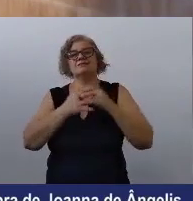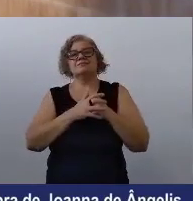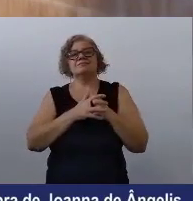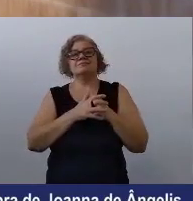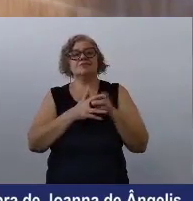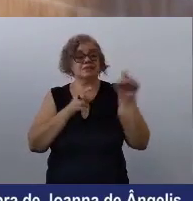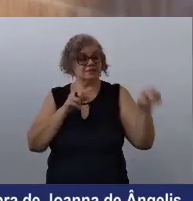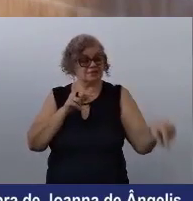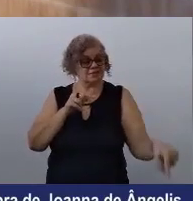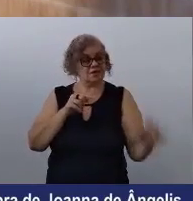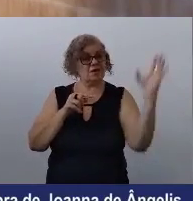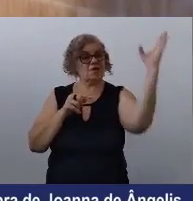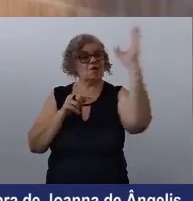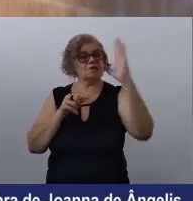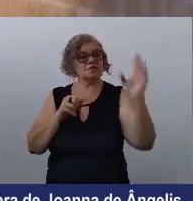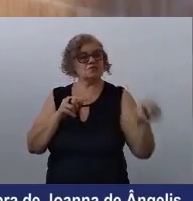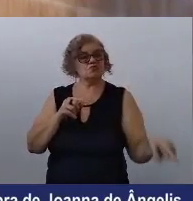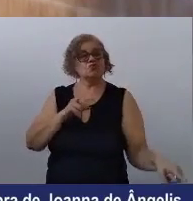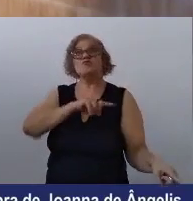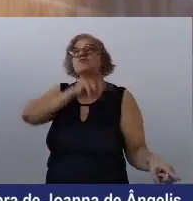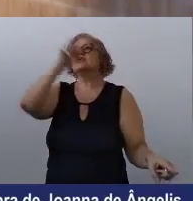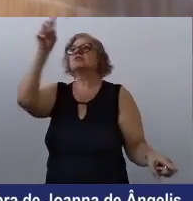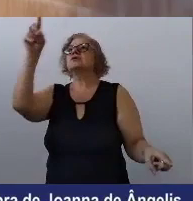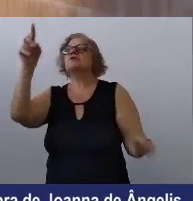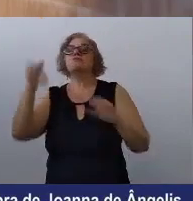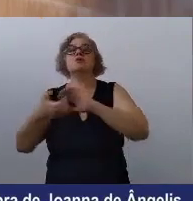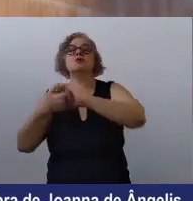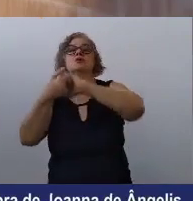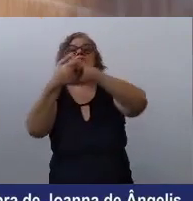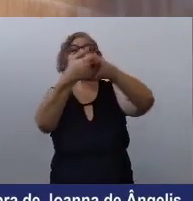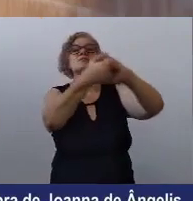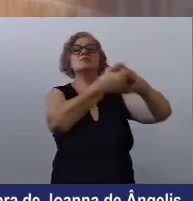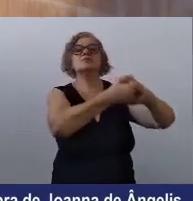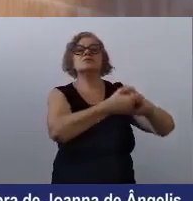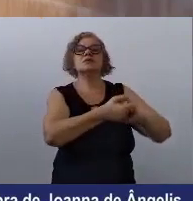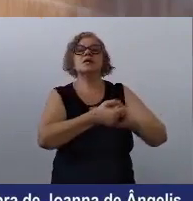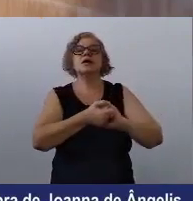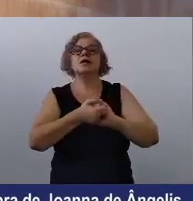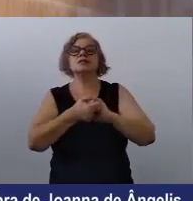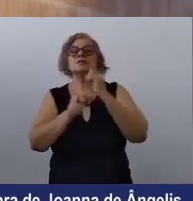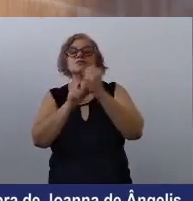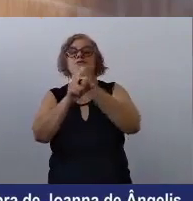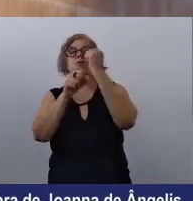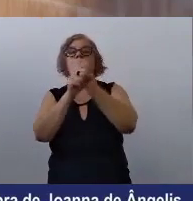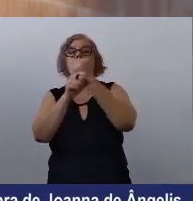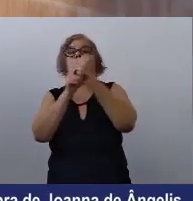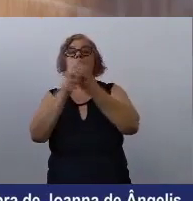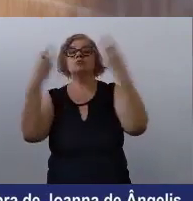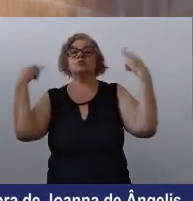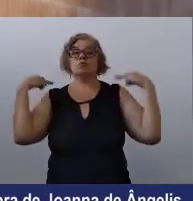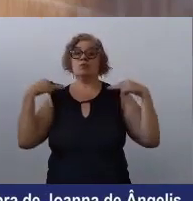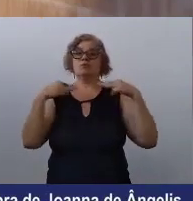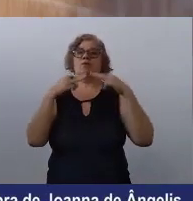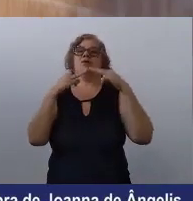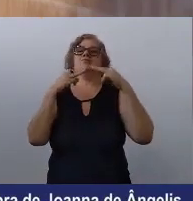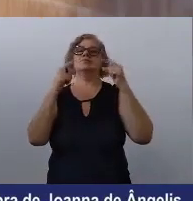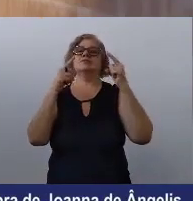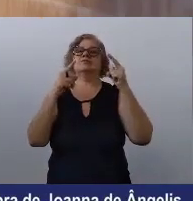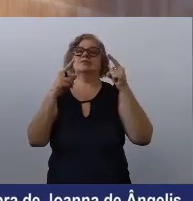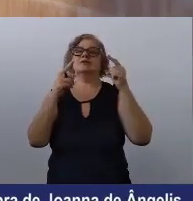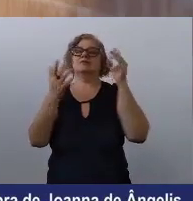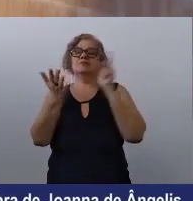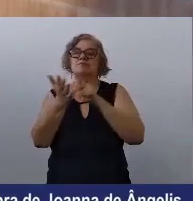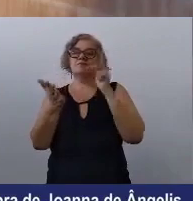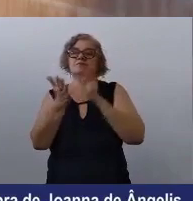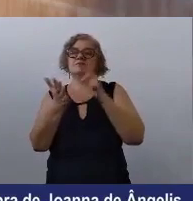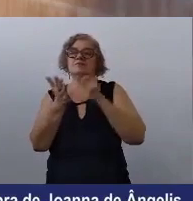acolhedor, que nós possamos, de mãos dadas, construir uma nação rumo à ética e à moral. É a verdadeira